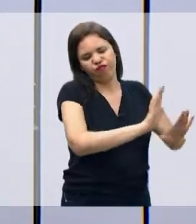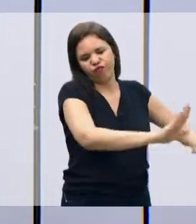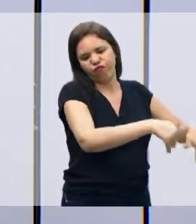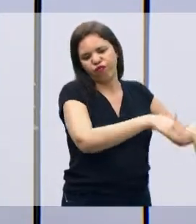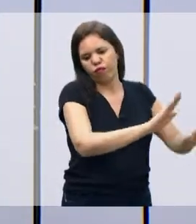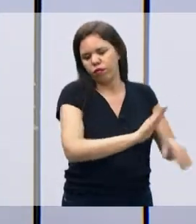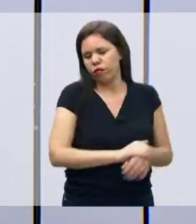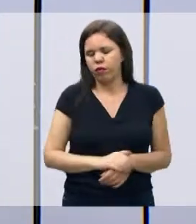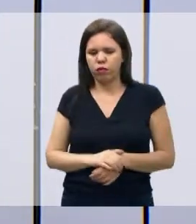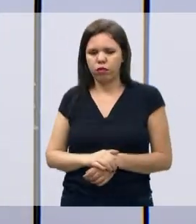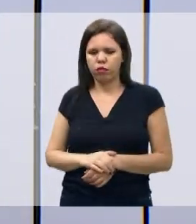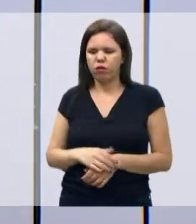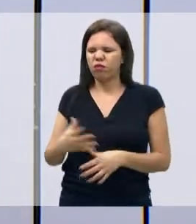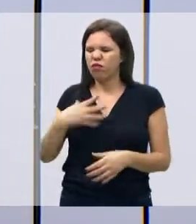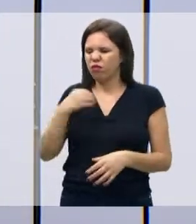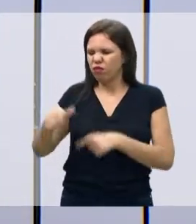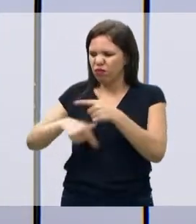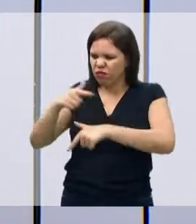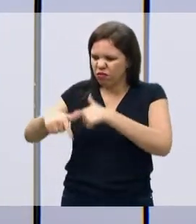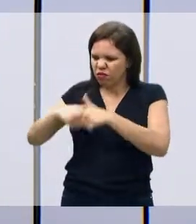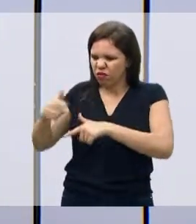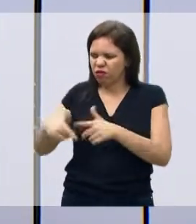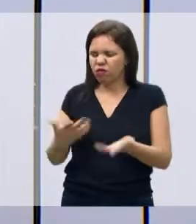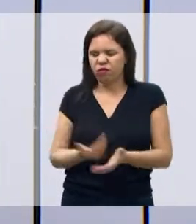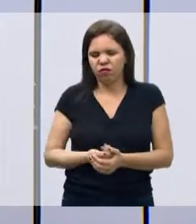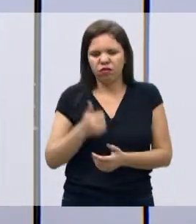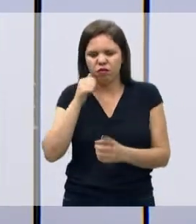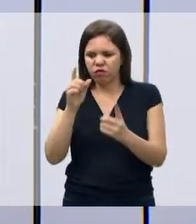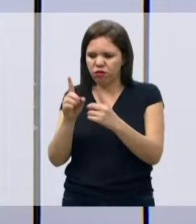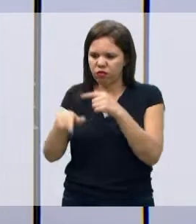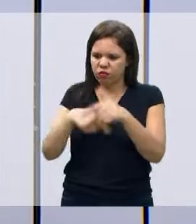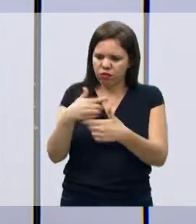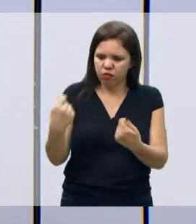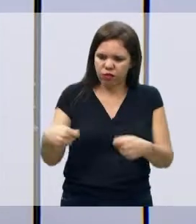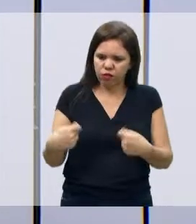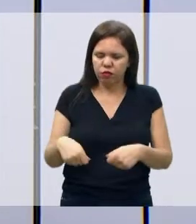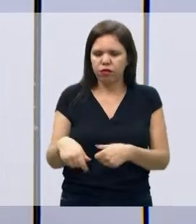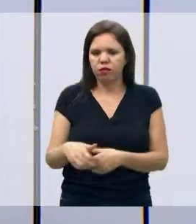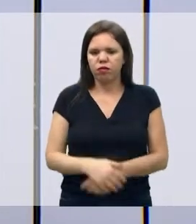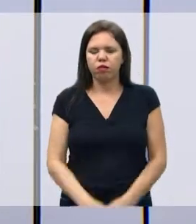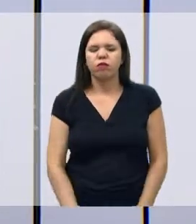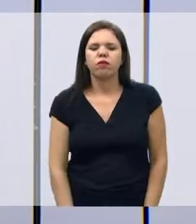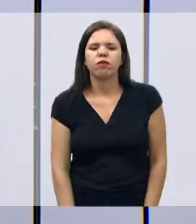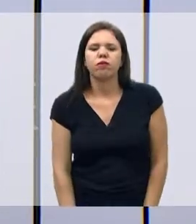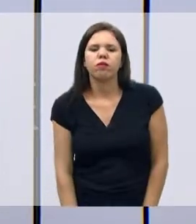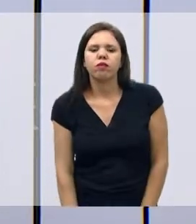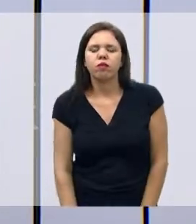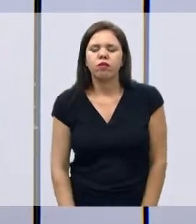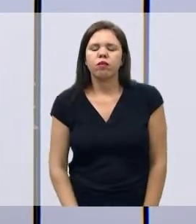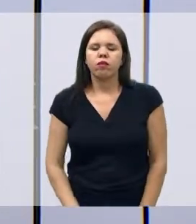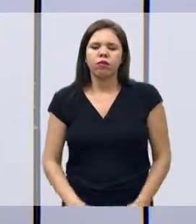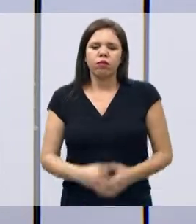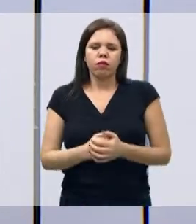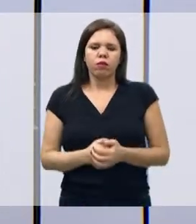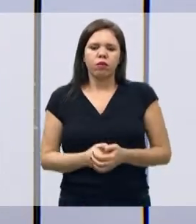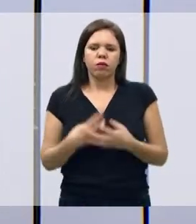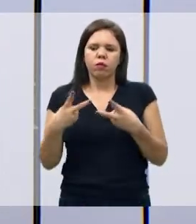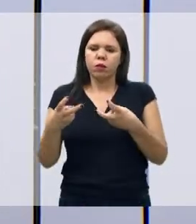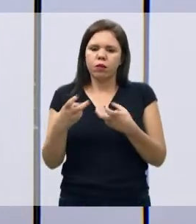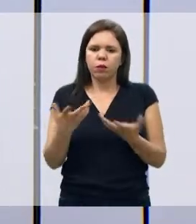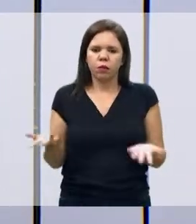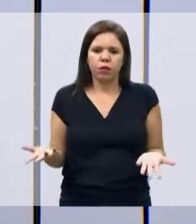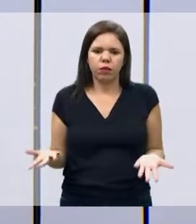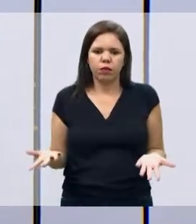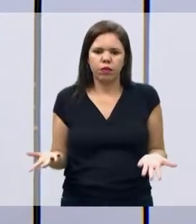se vê como tem que trabalhar, a esposa dele tem que trabalhar, ele se vê naquela questão de não